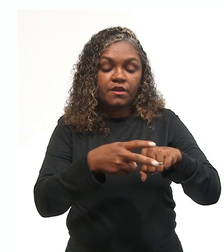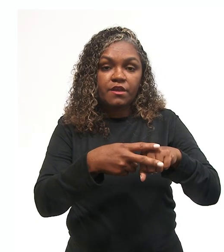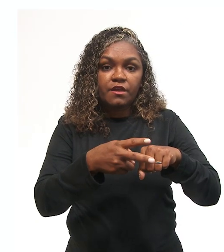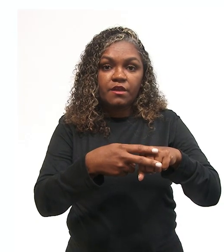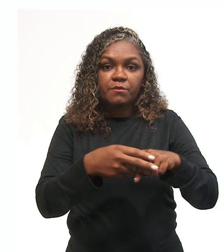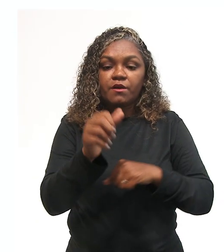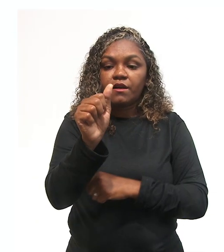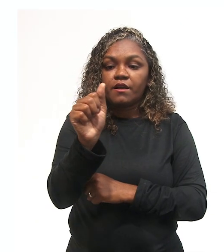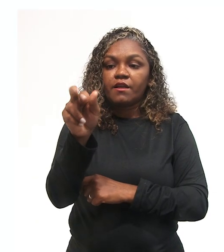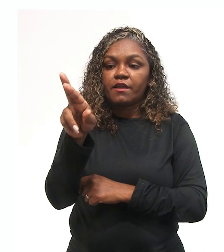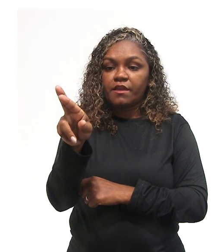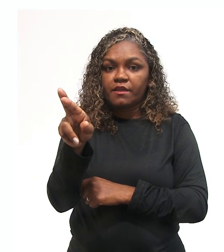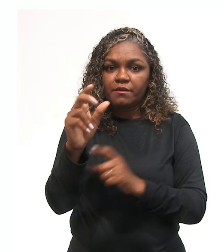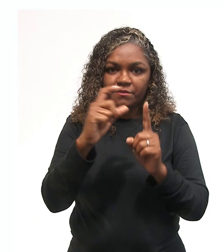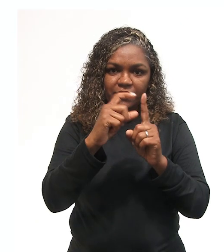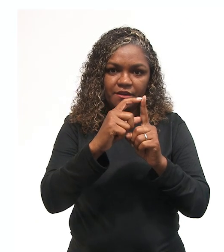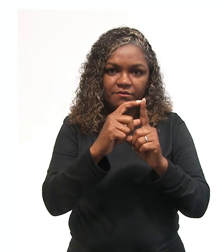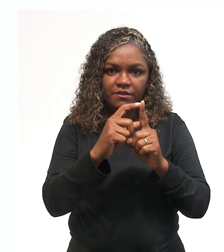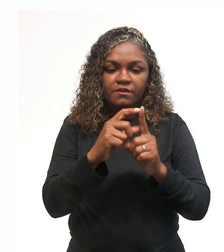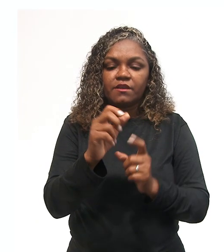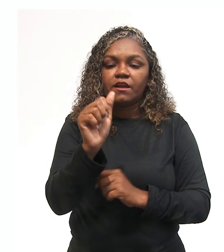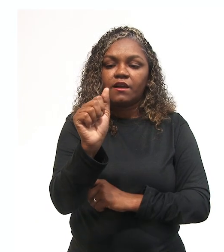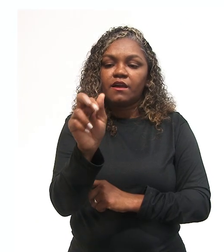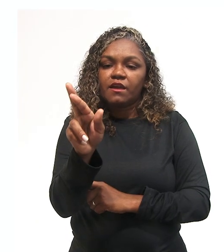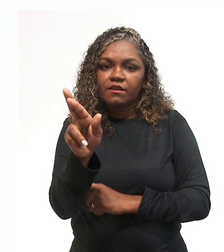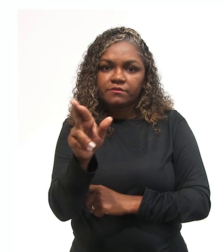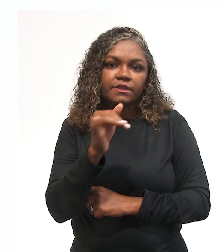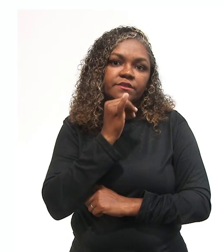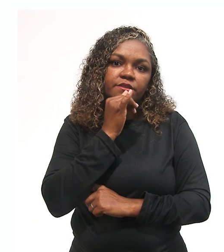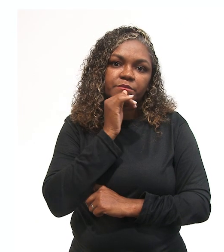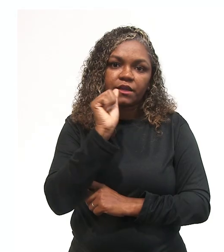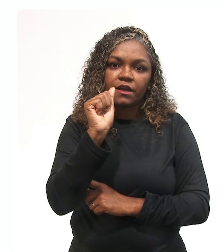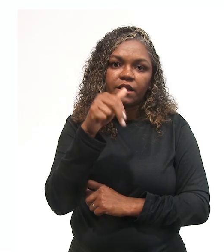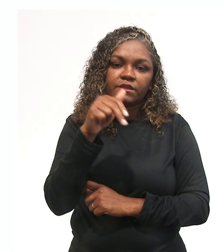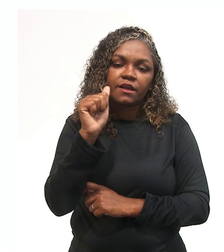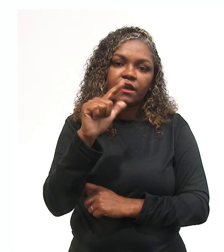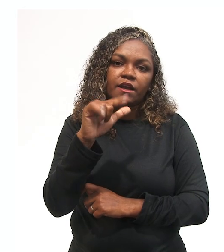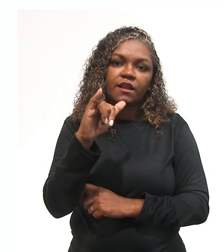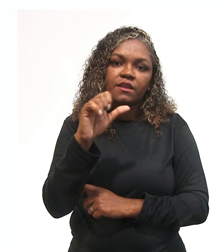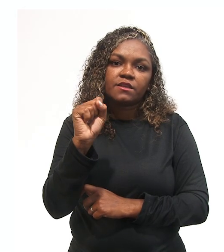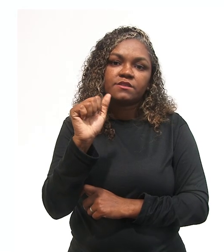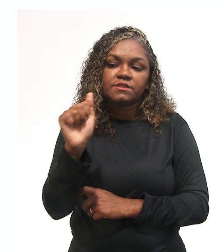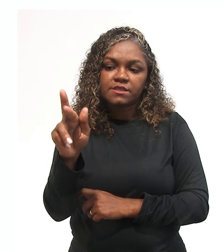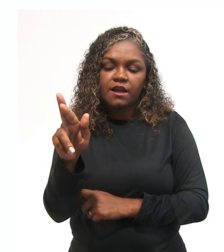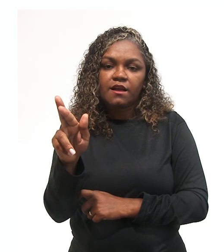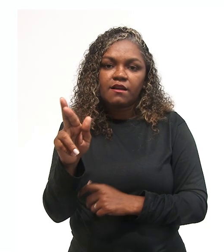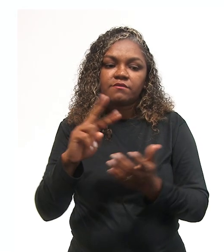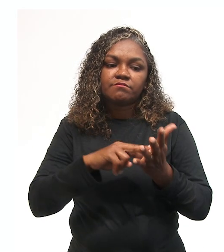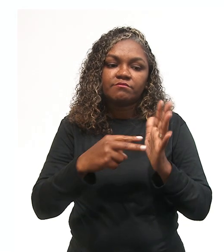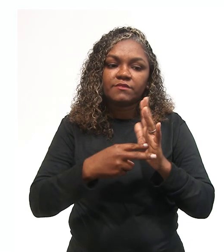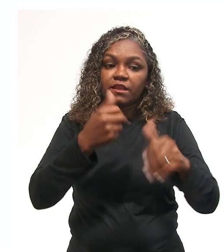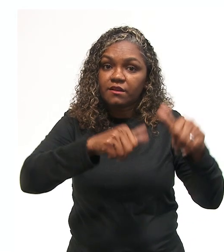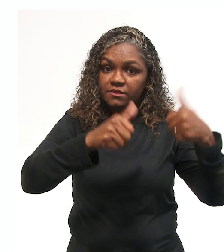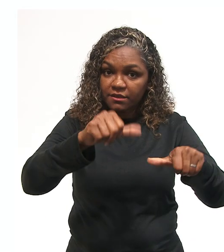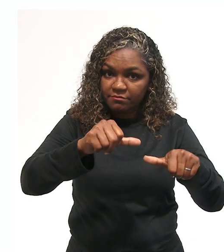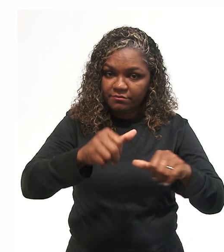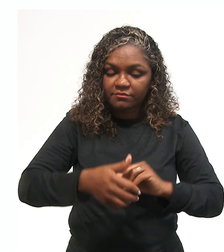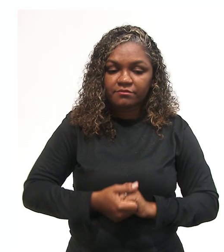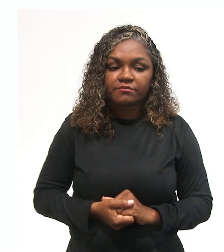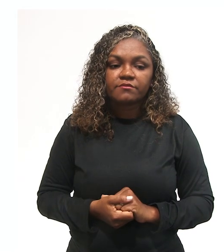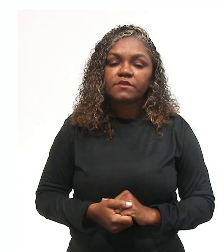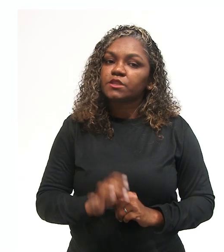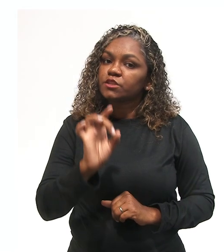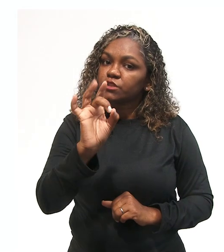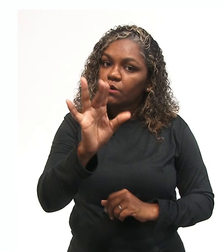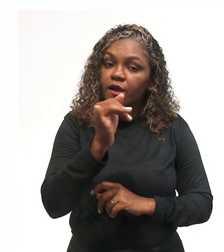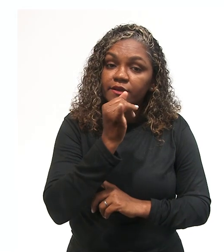infinitivo, por exemplo, analisar, né? Já os objetivos específicos, tá? são as etapas